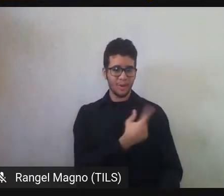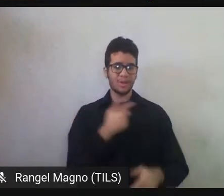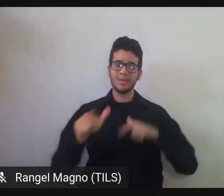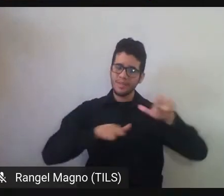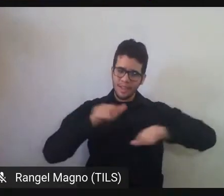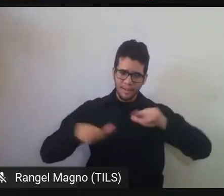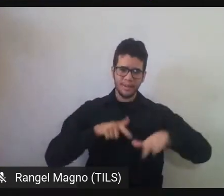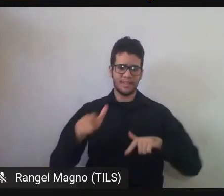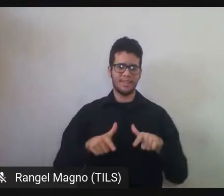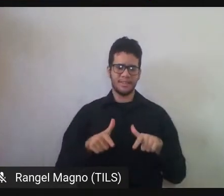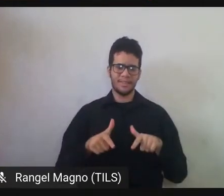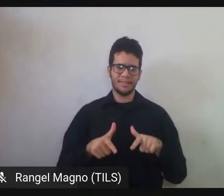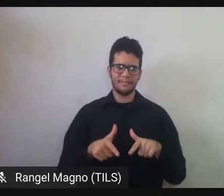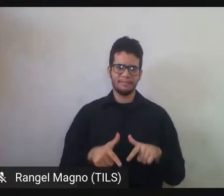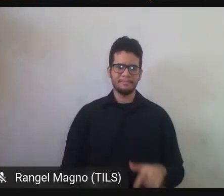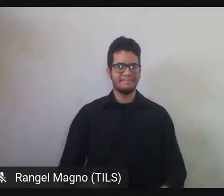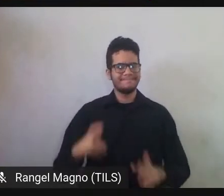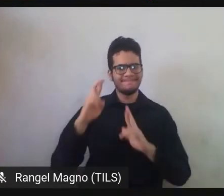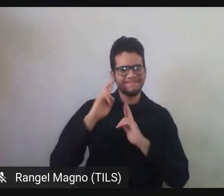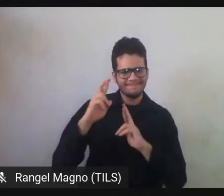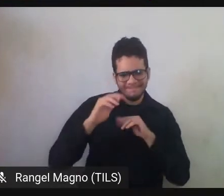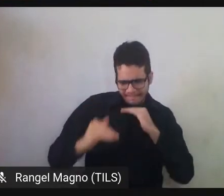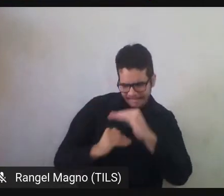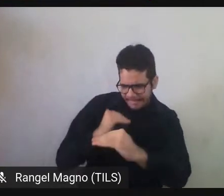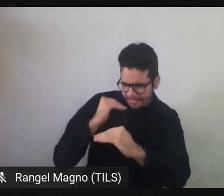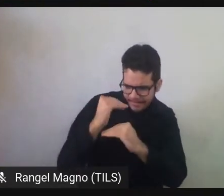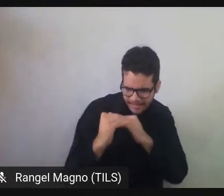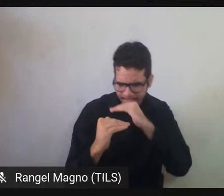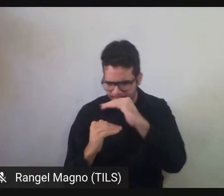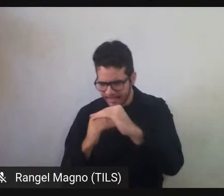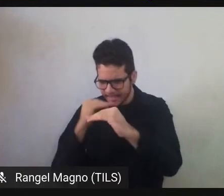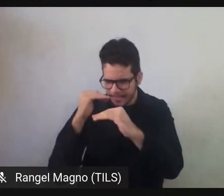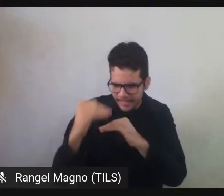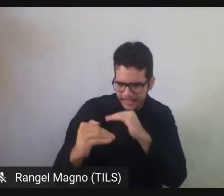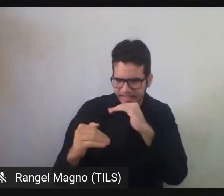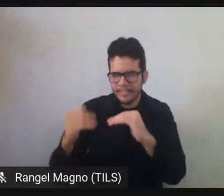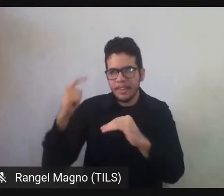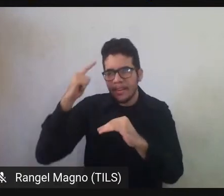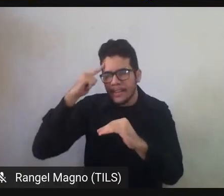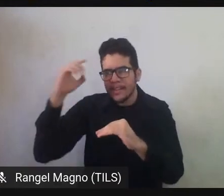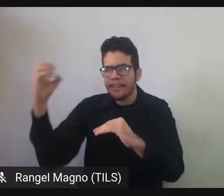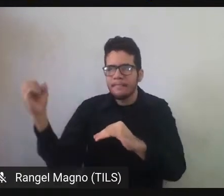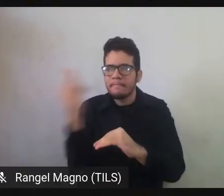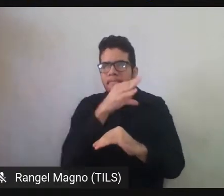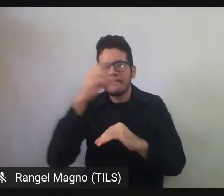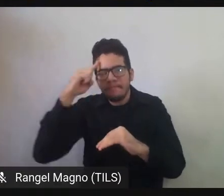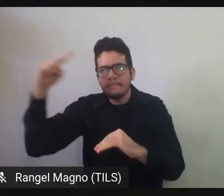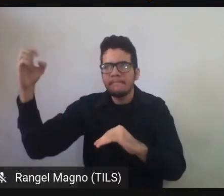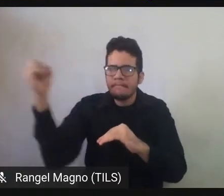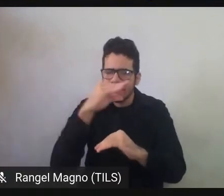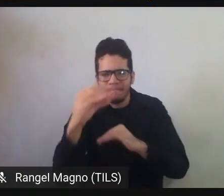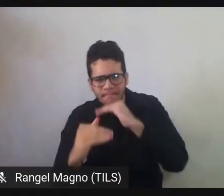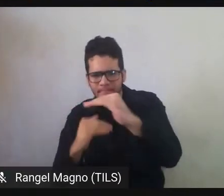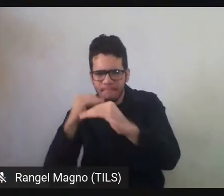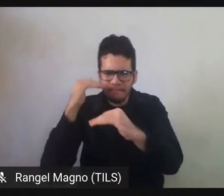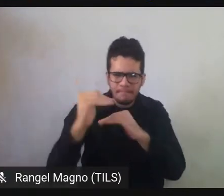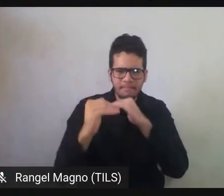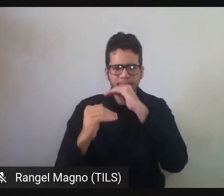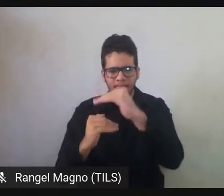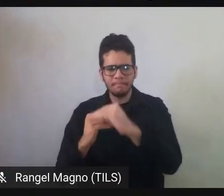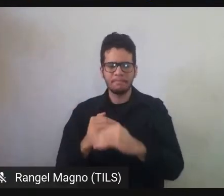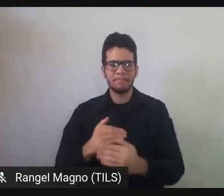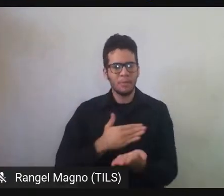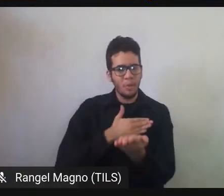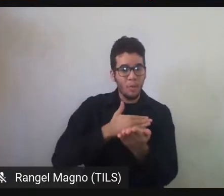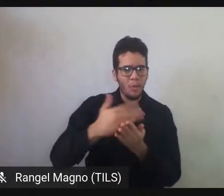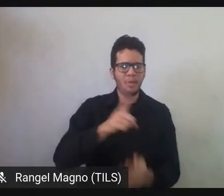espera que a gente avance nas nossas elaborações que a gente não mantenha as mesmas coisas que disse no início do nosso trabalho